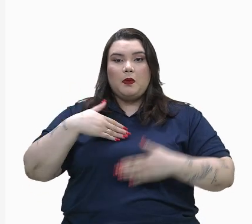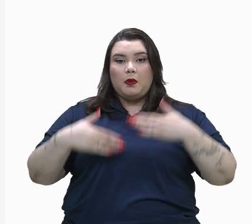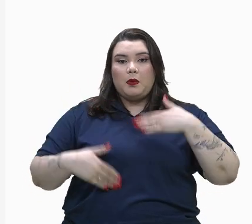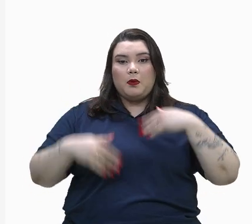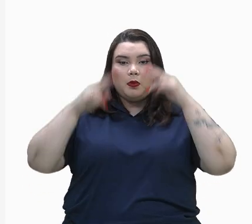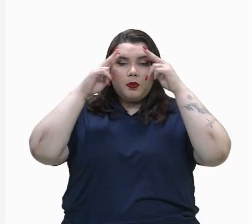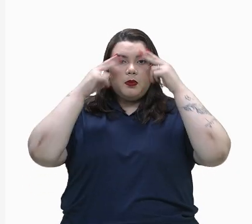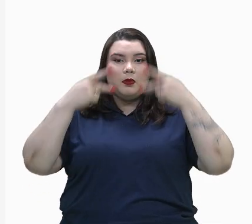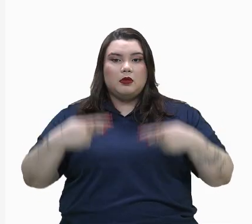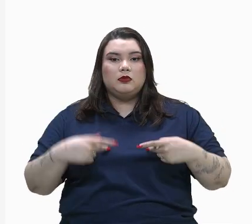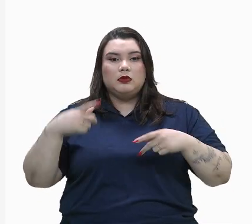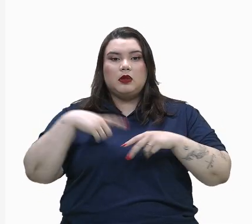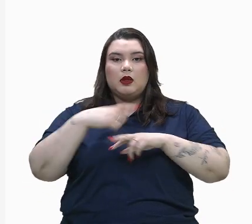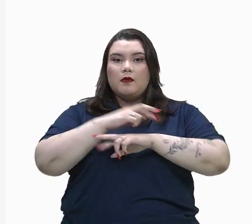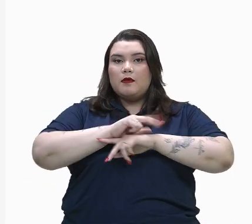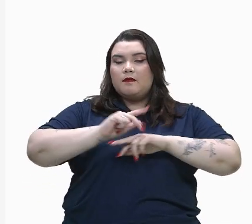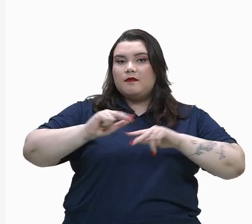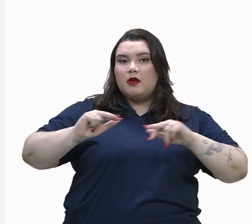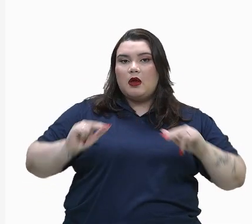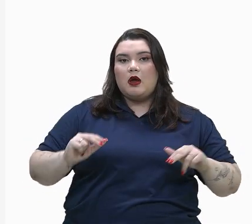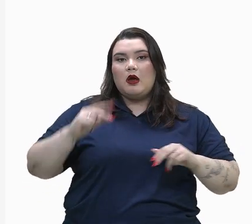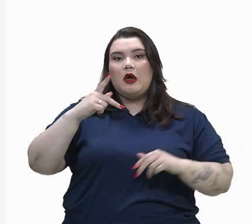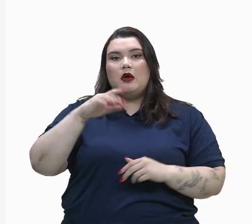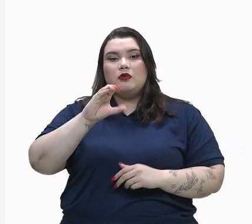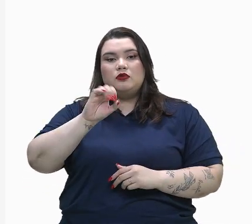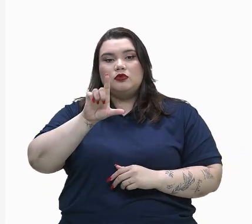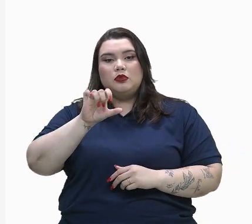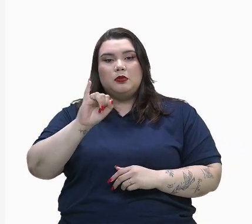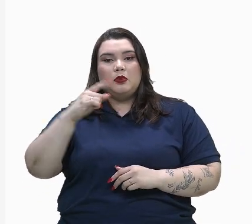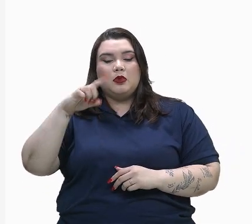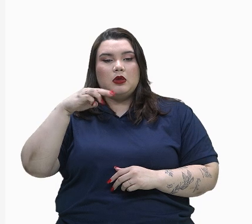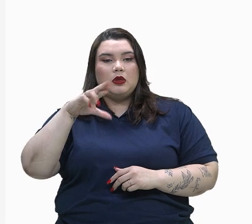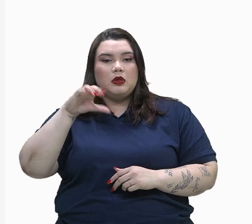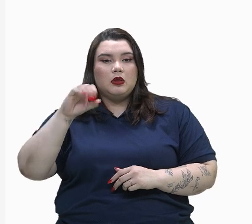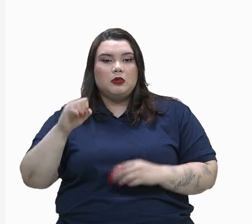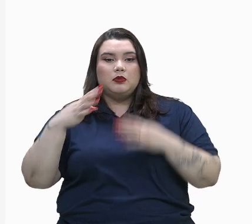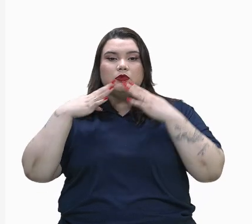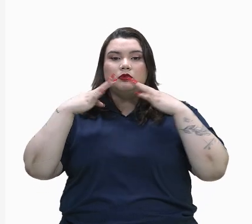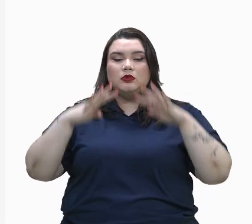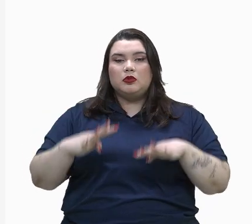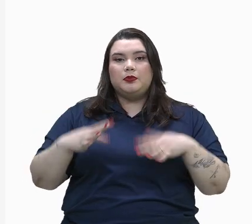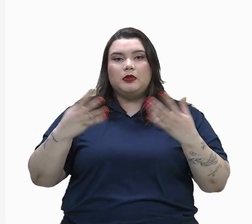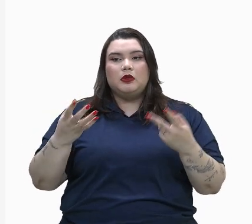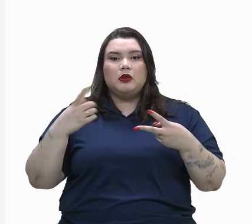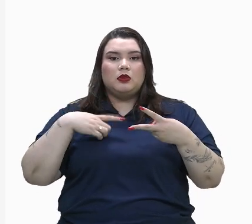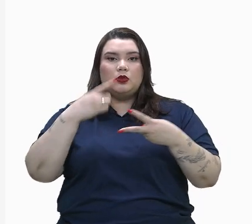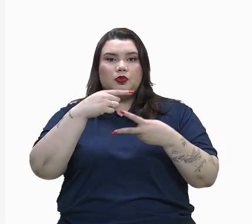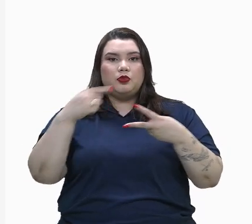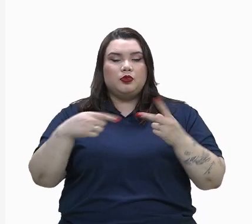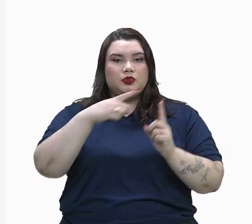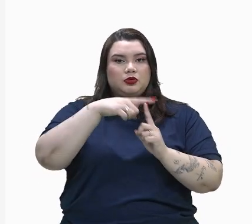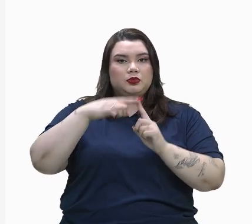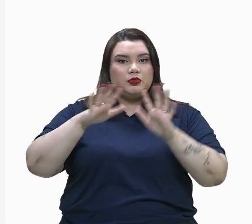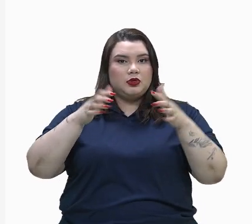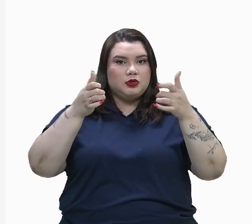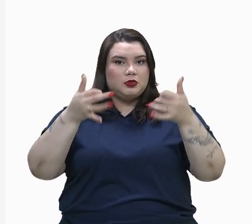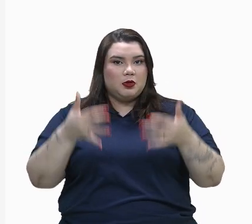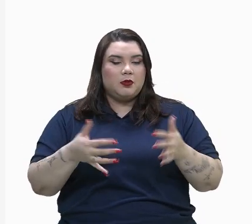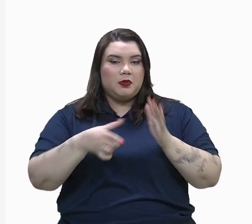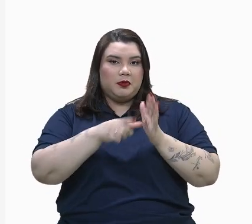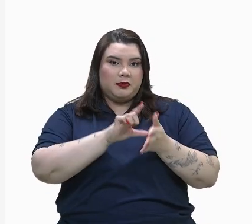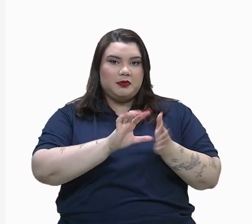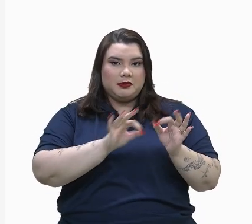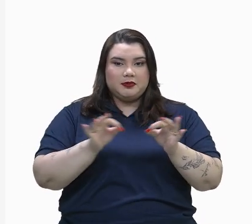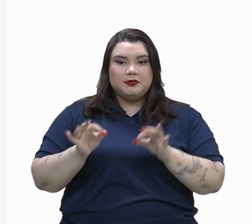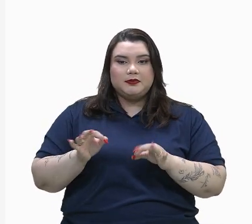humano ele é composto de diversos polímeros naturais, como as proteínas e os polissacarídeos. Olha que